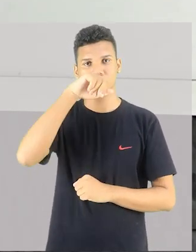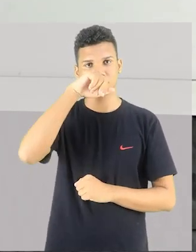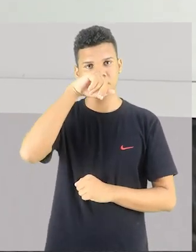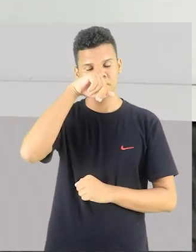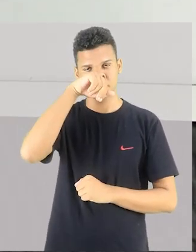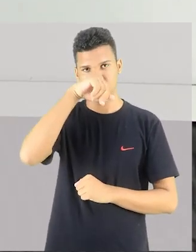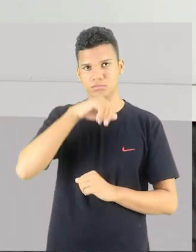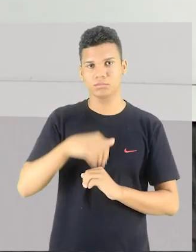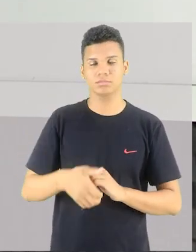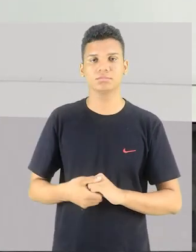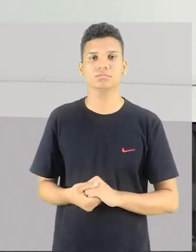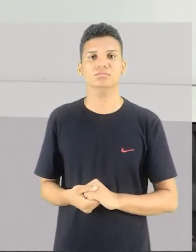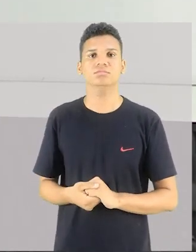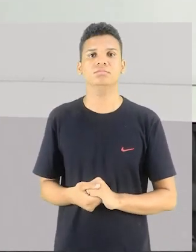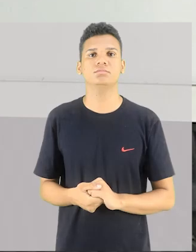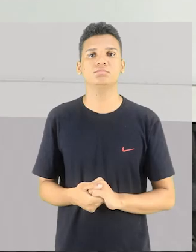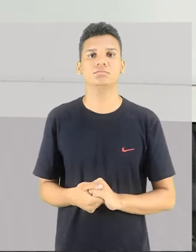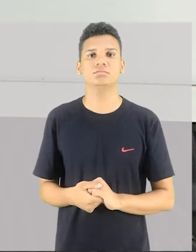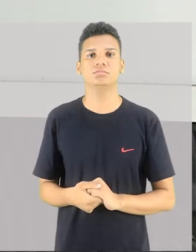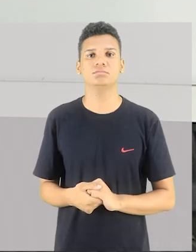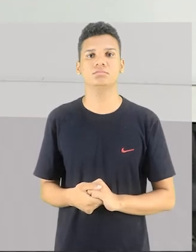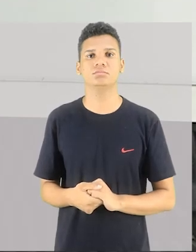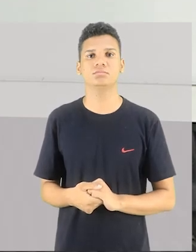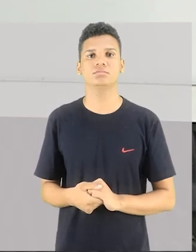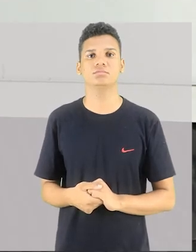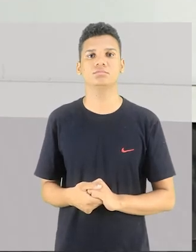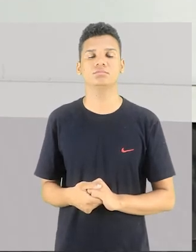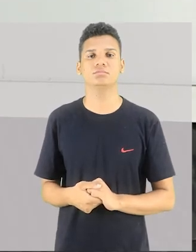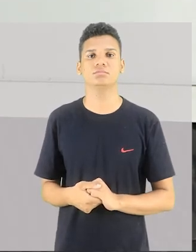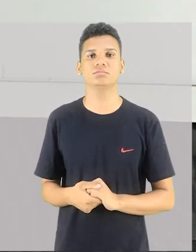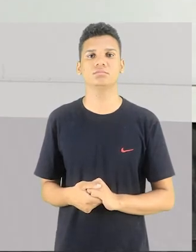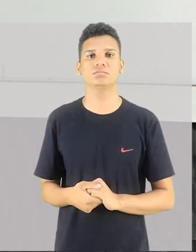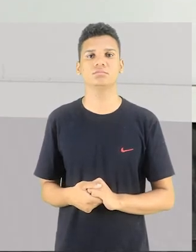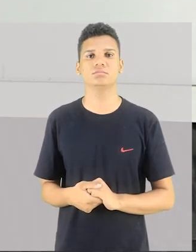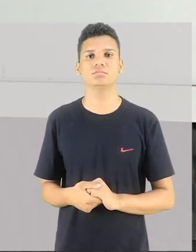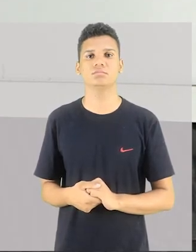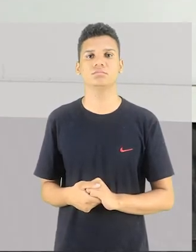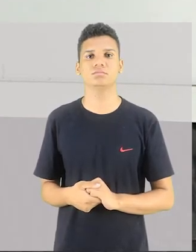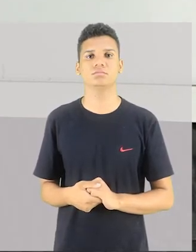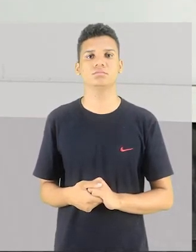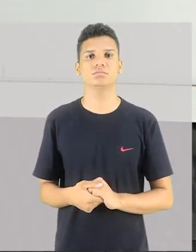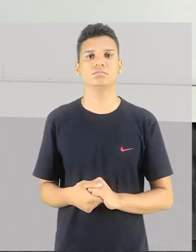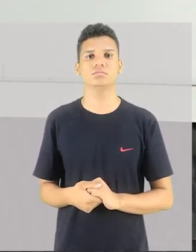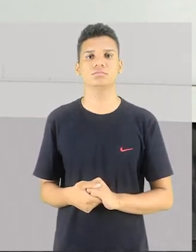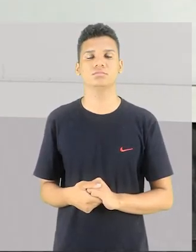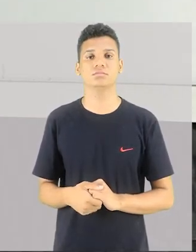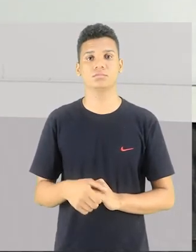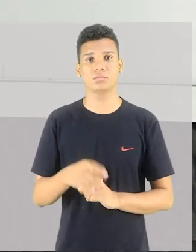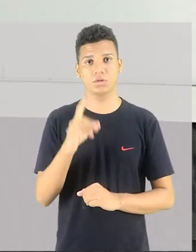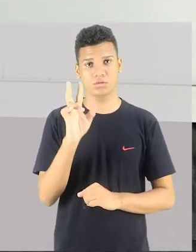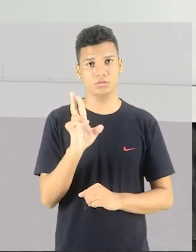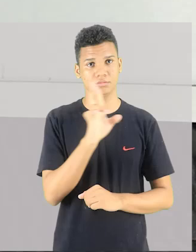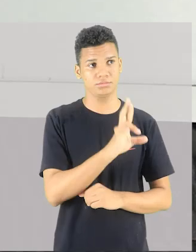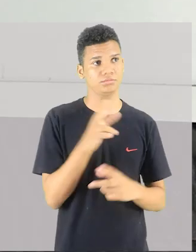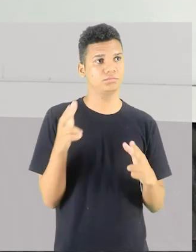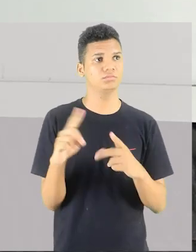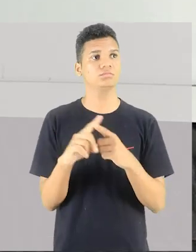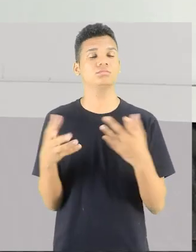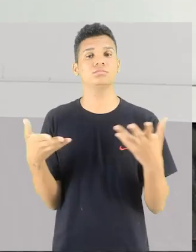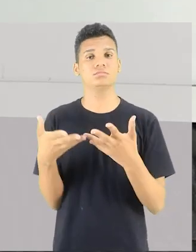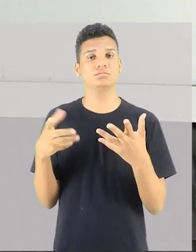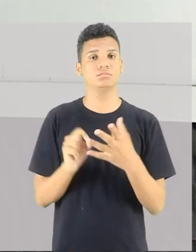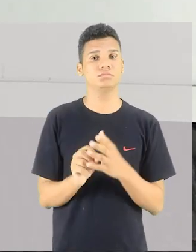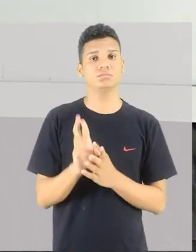quadrado - rzinho Quad igual a rzinho quadrado Bom agora vou tentar isolar